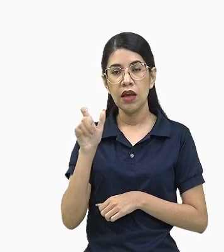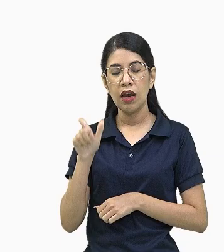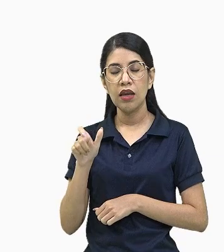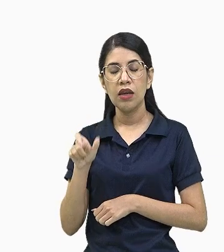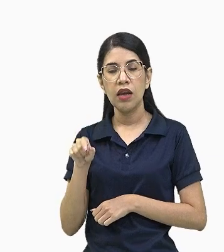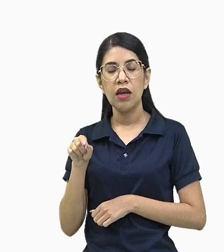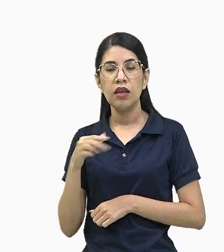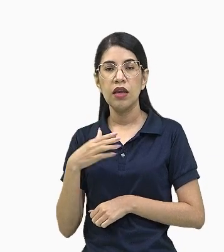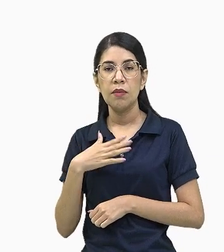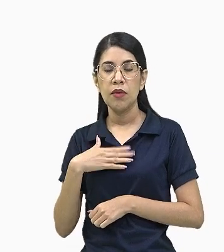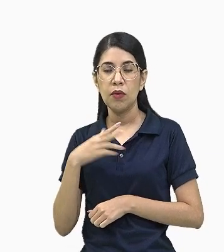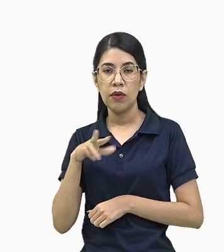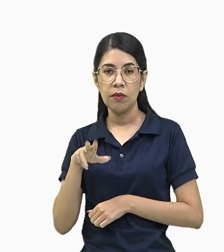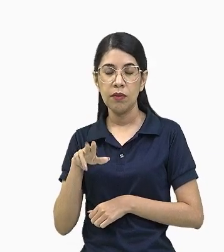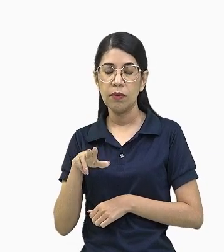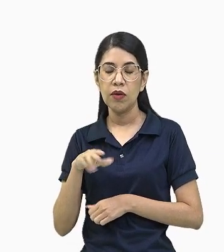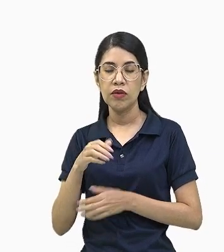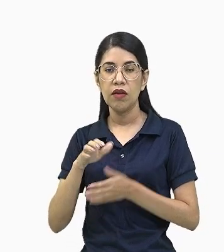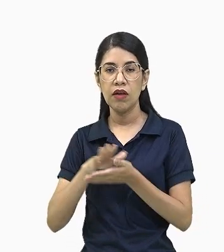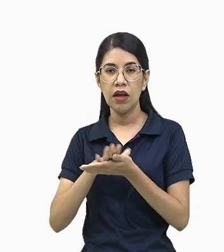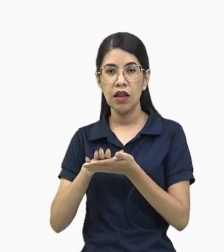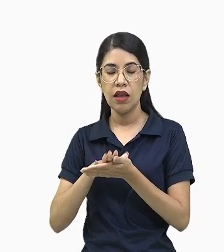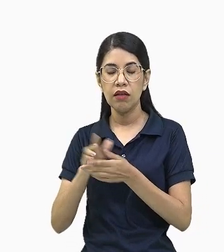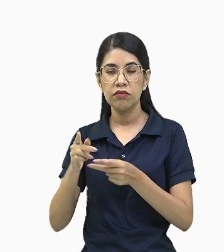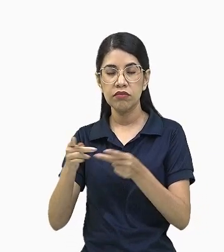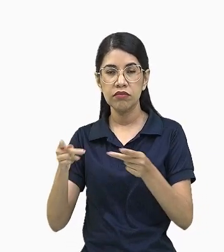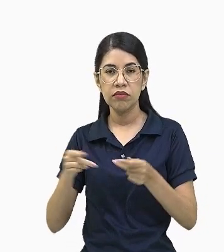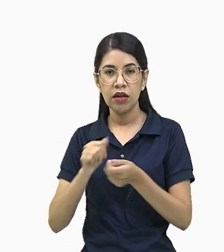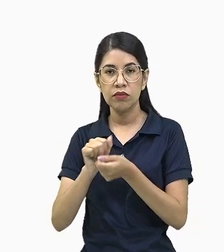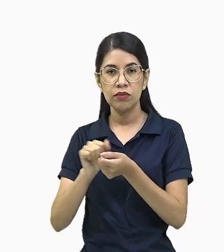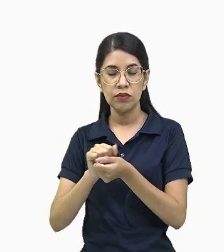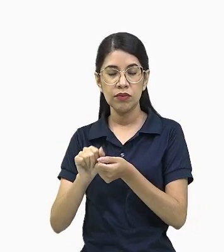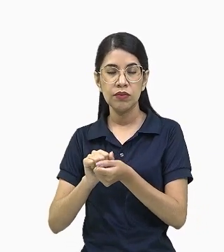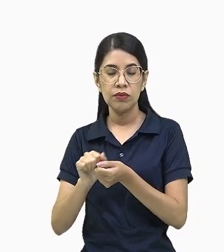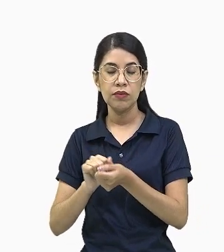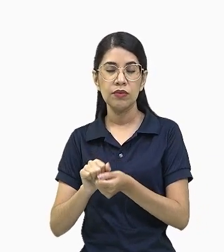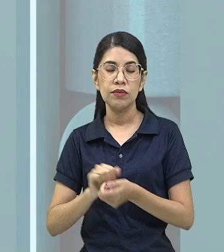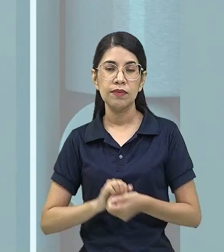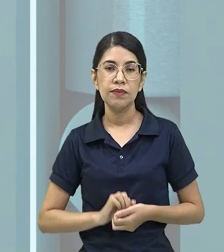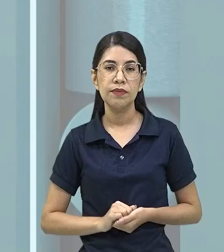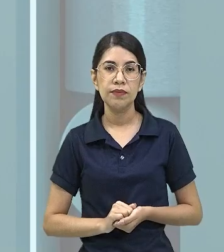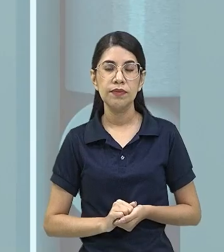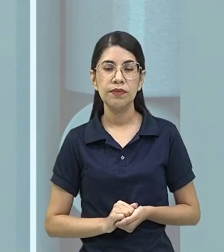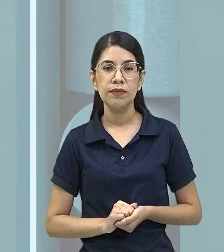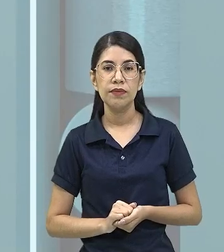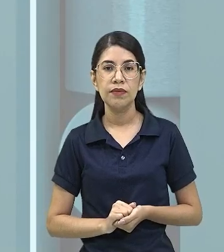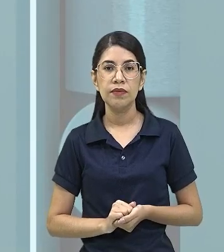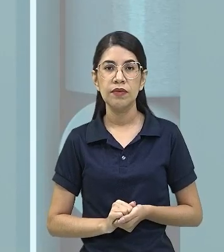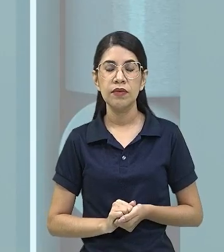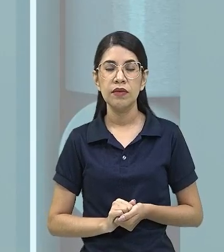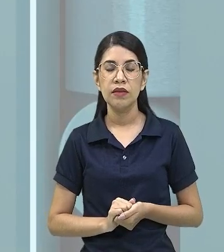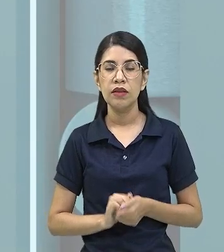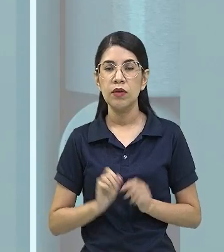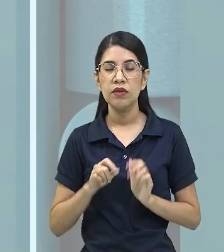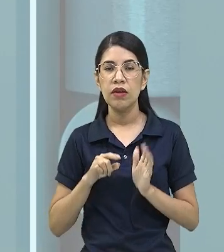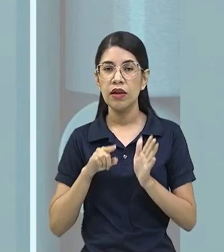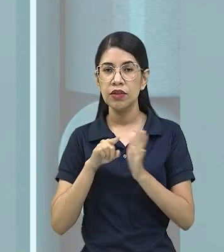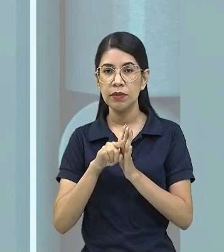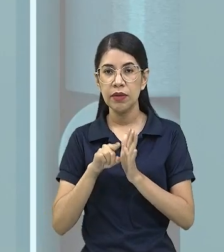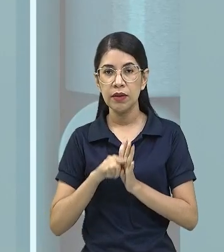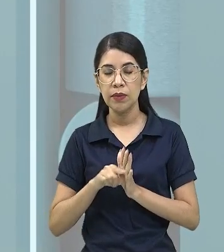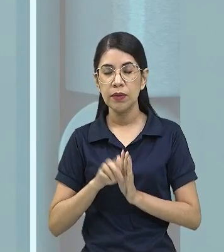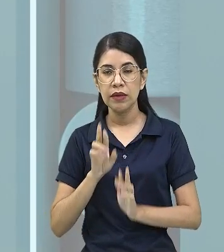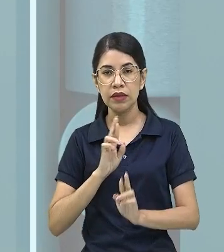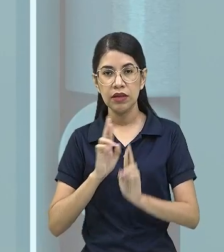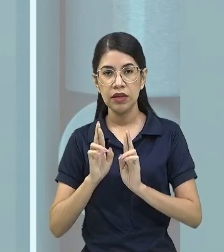estava lavando a louça, ok? Então, esse foi o nosso quiz, esse foi o nosso